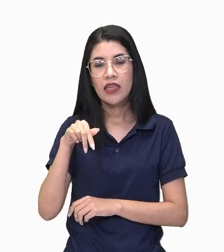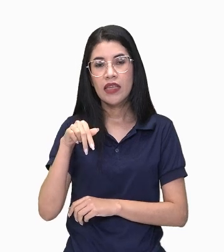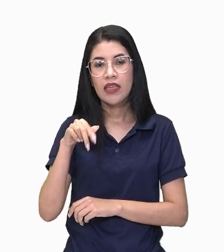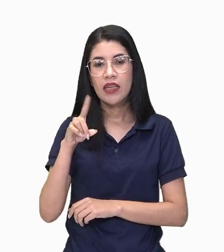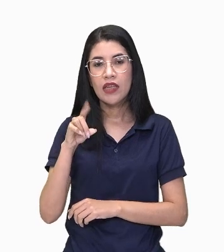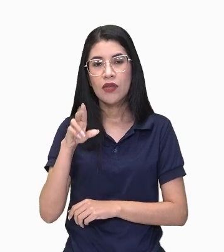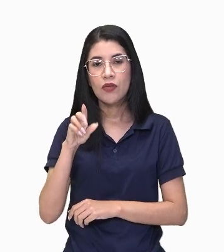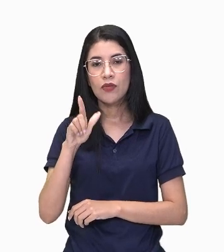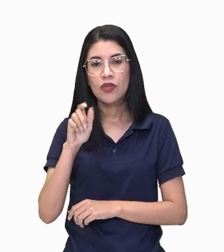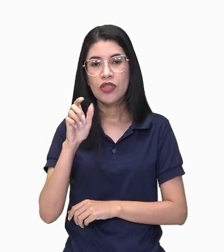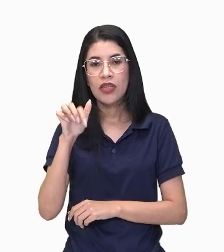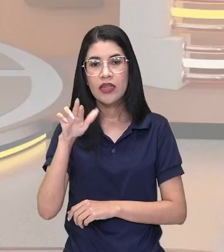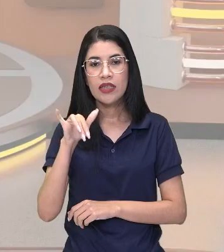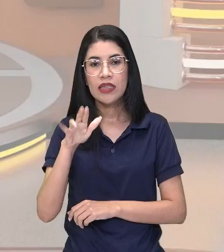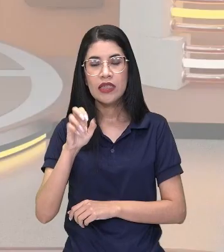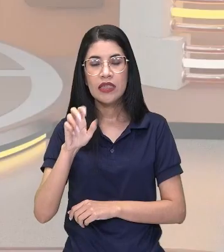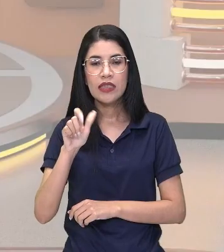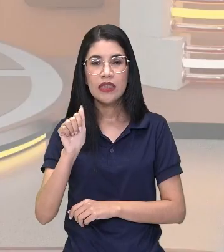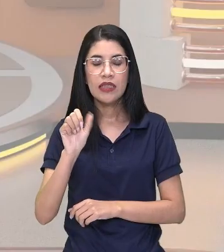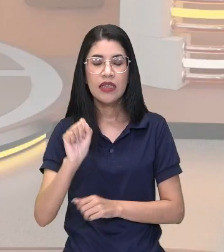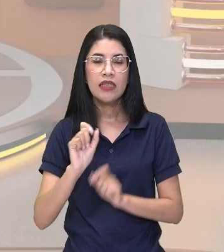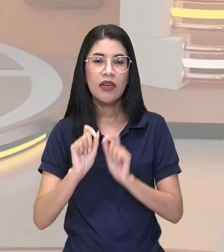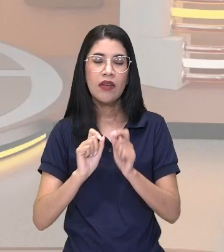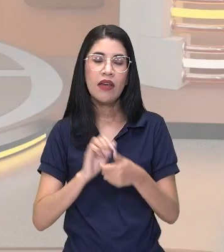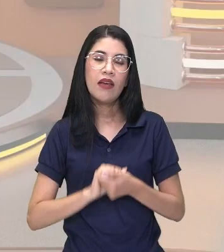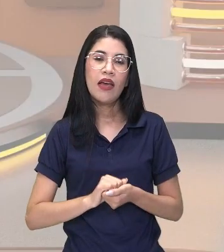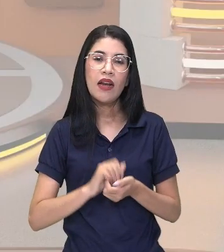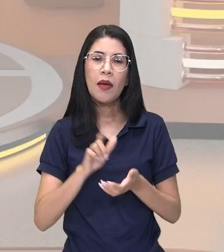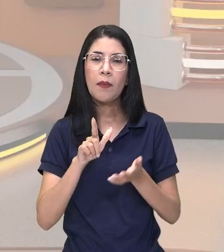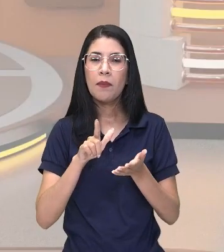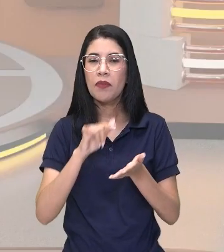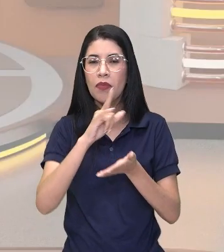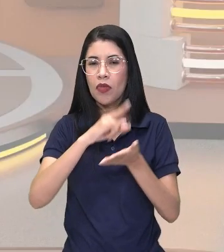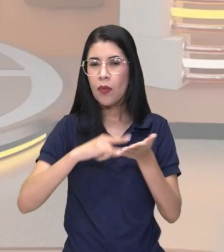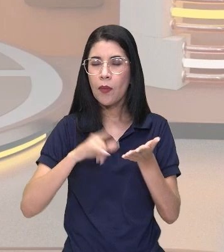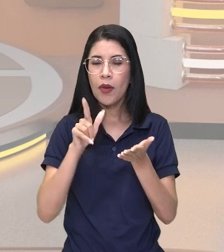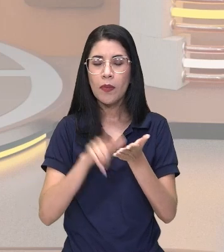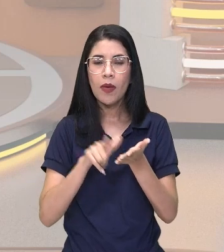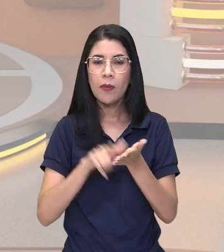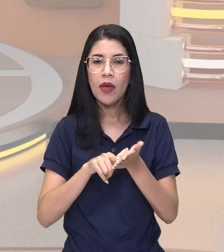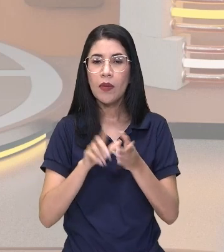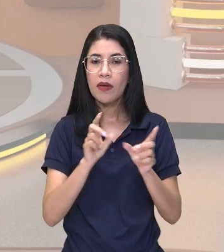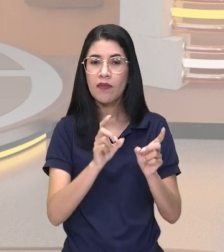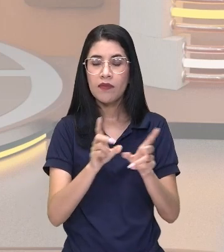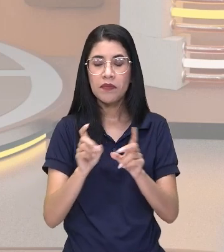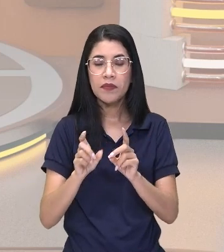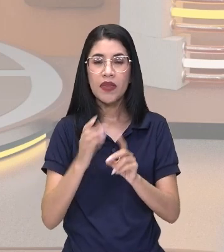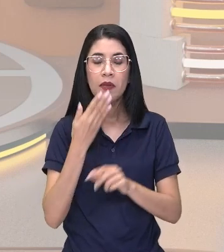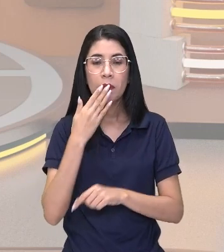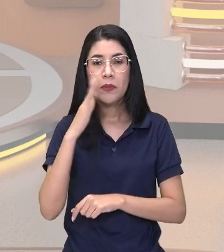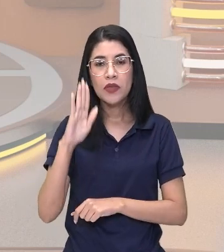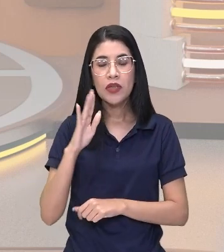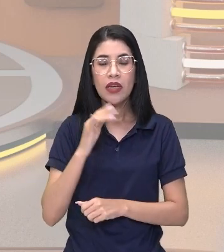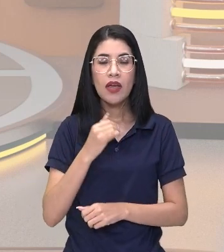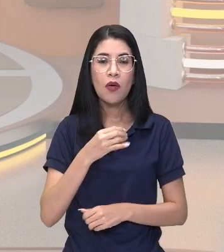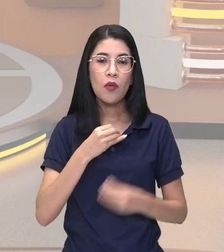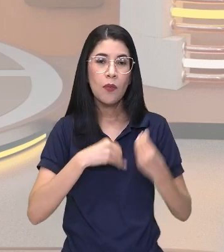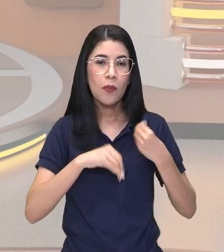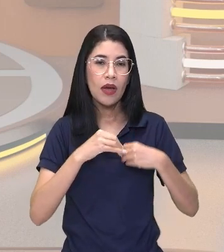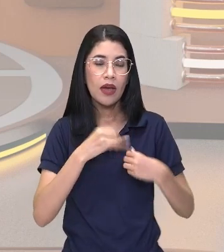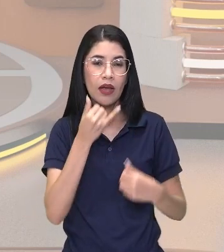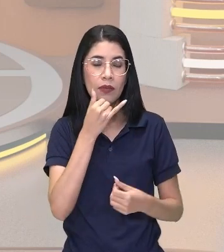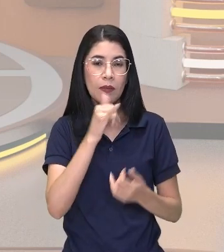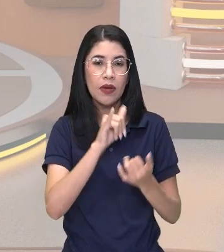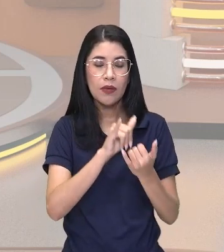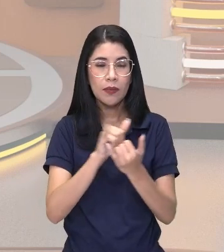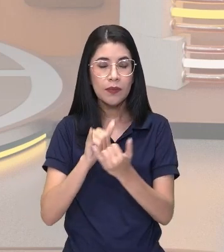as indulgências, pessoal? Eram papéis vendidos pela Igreja Católica que prometiam perdoar os pecados.